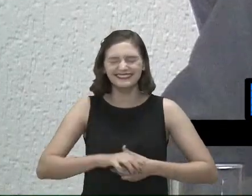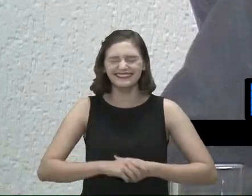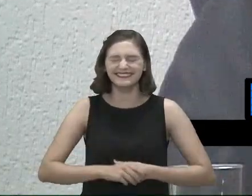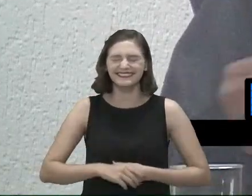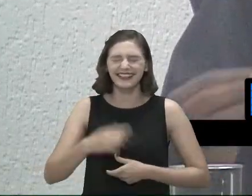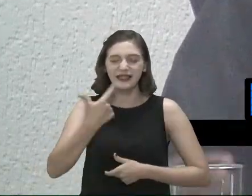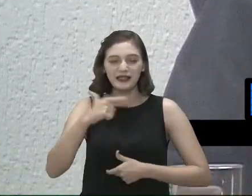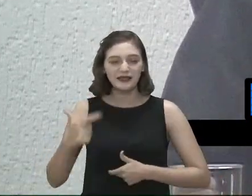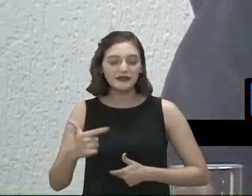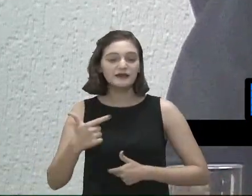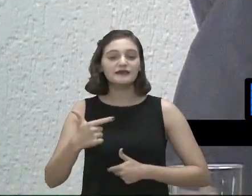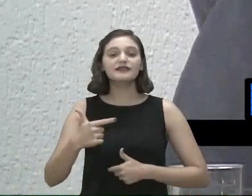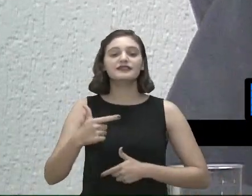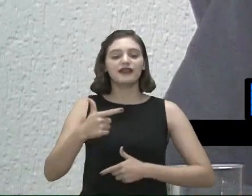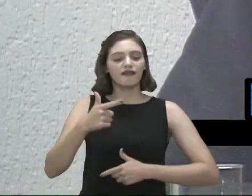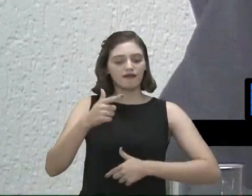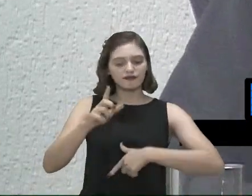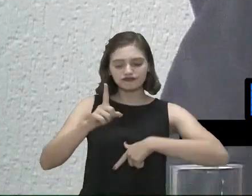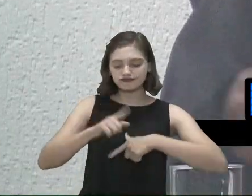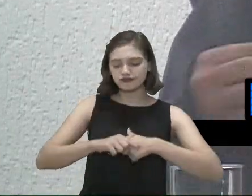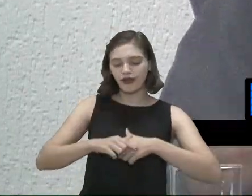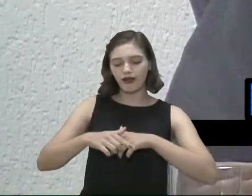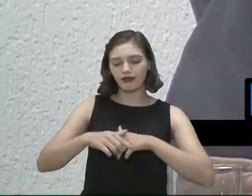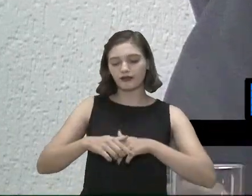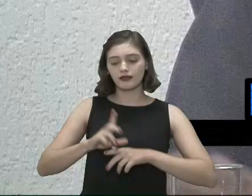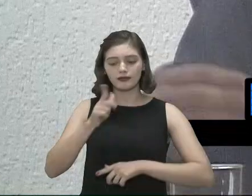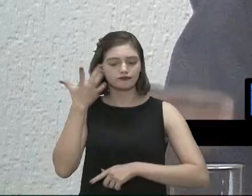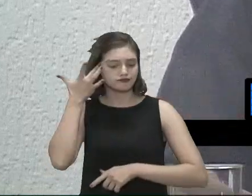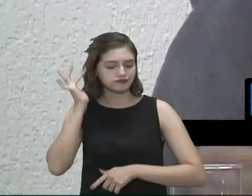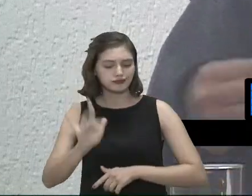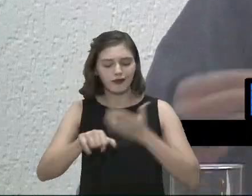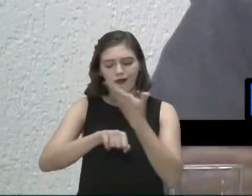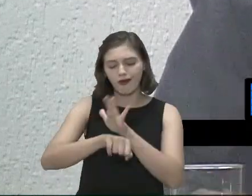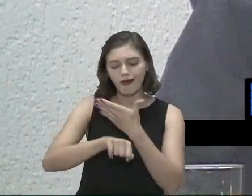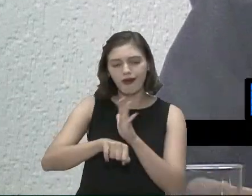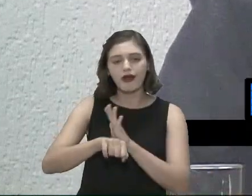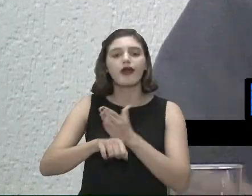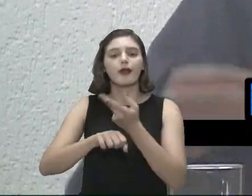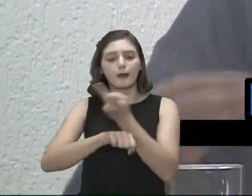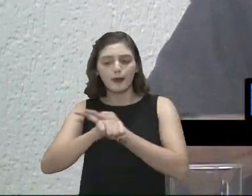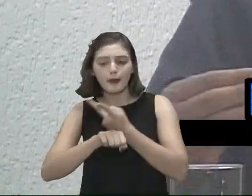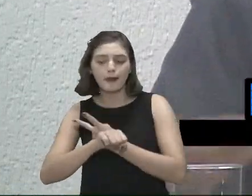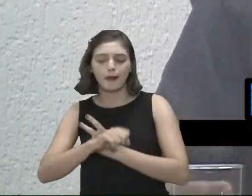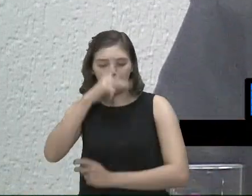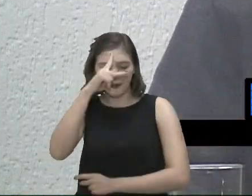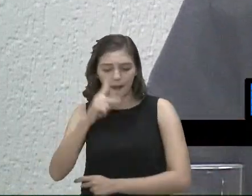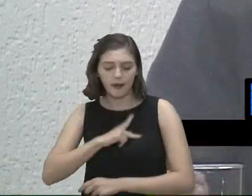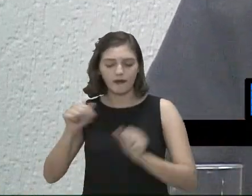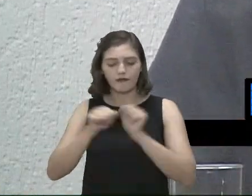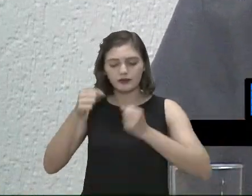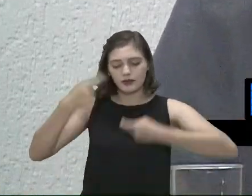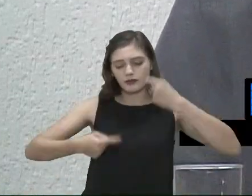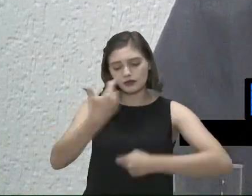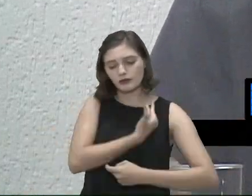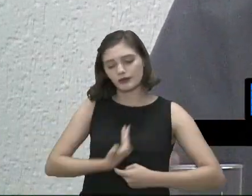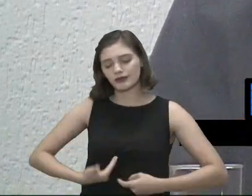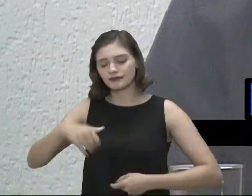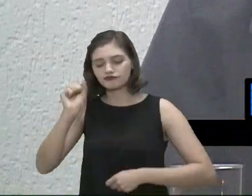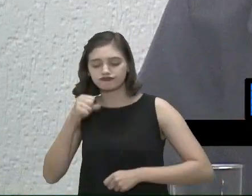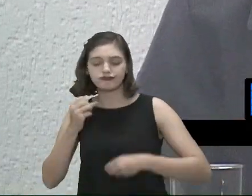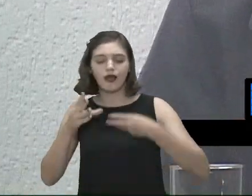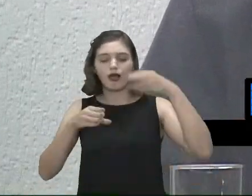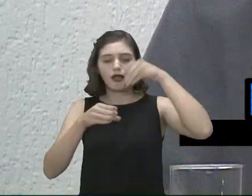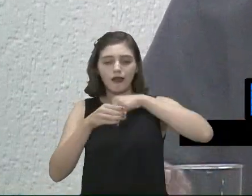não tem instrumentalização necessária, não são necessariamente bem treinados e quando buscam isso por si só e vão fazer essa política pública ser implementada, vão